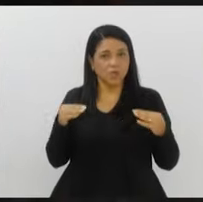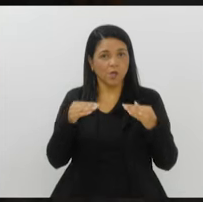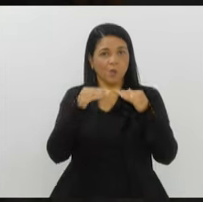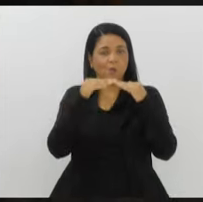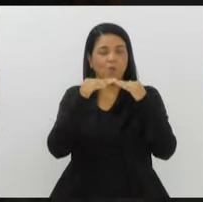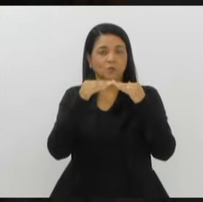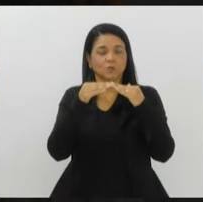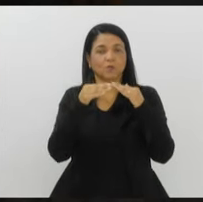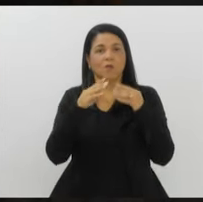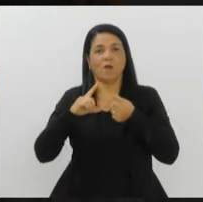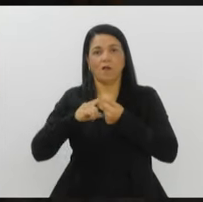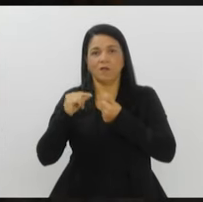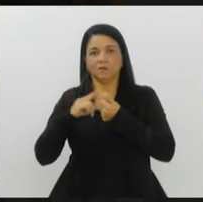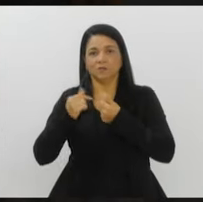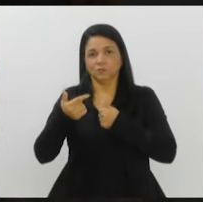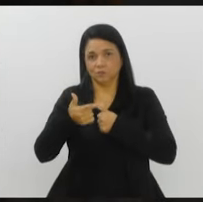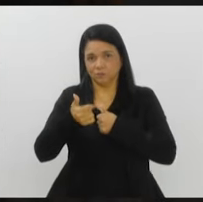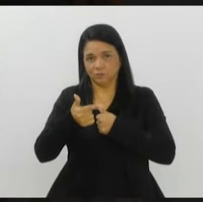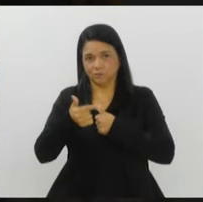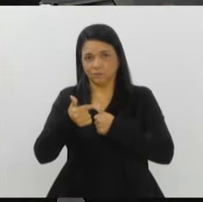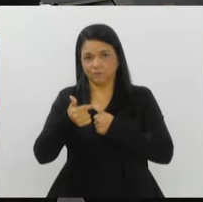artigo 12,